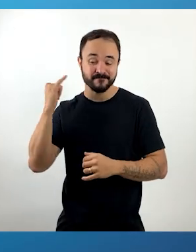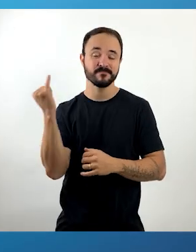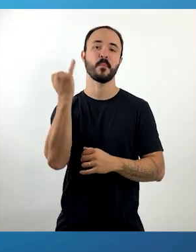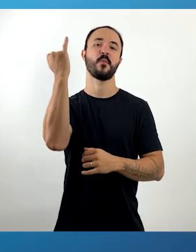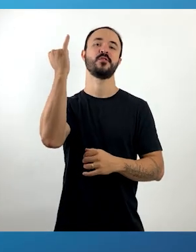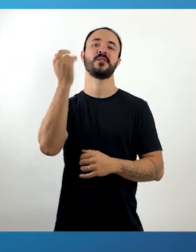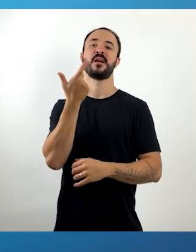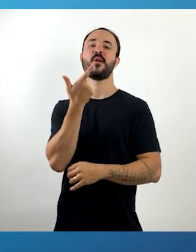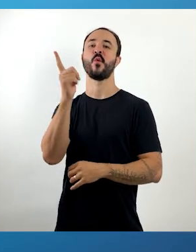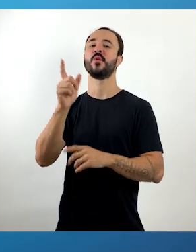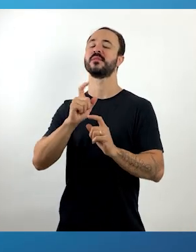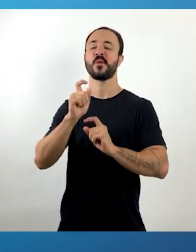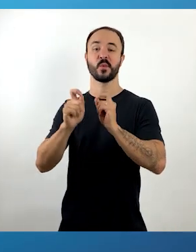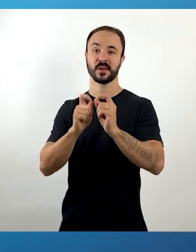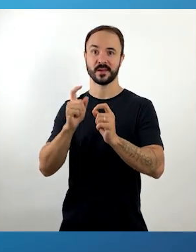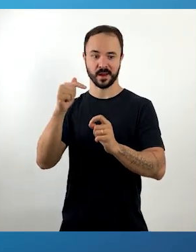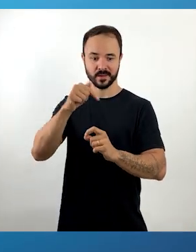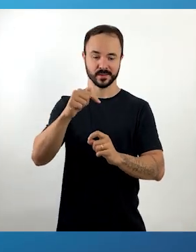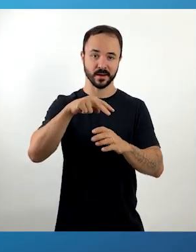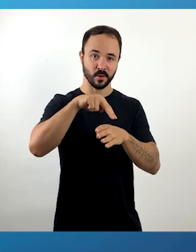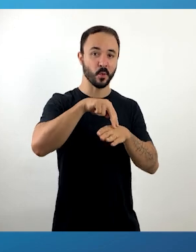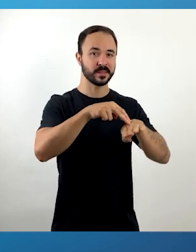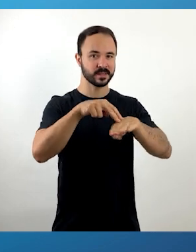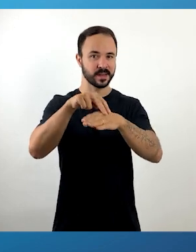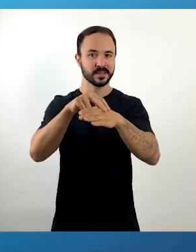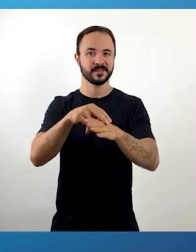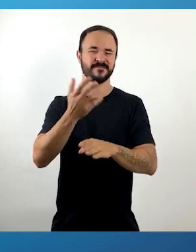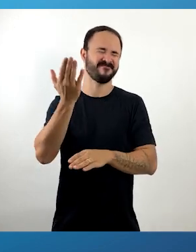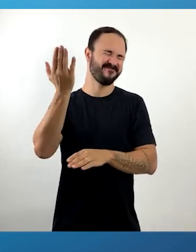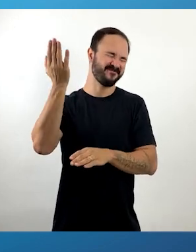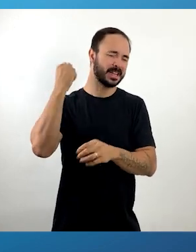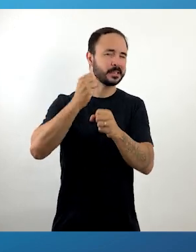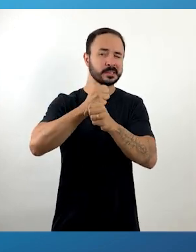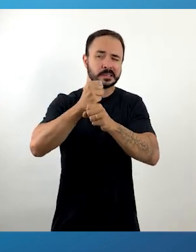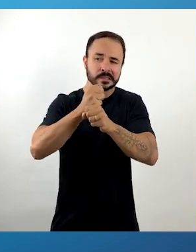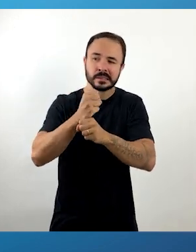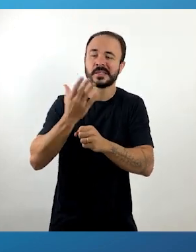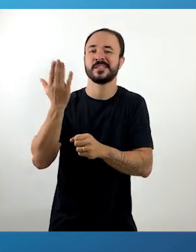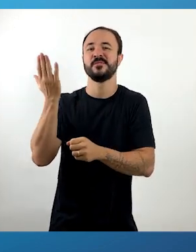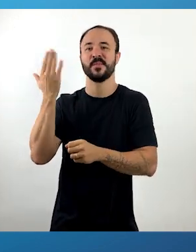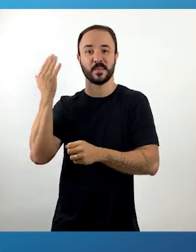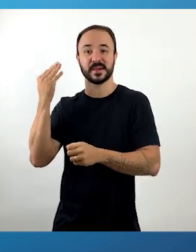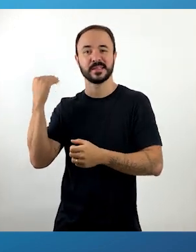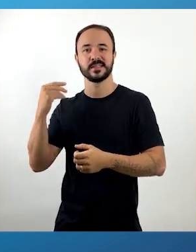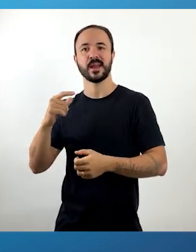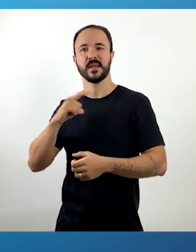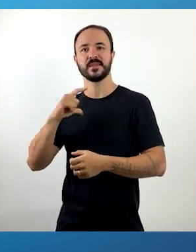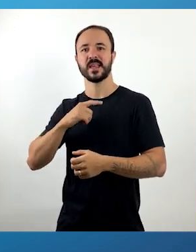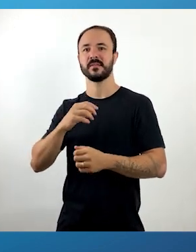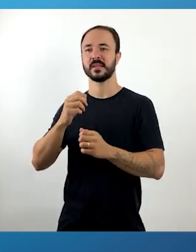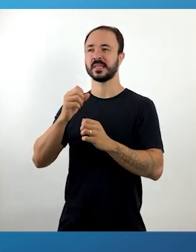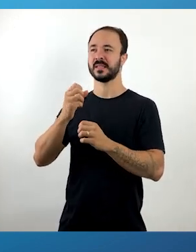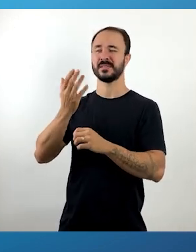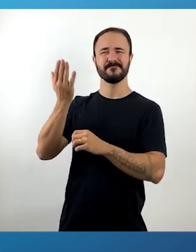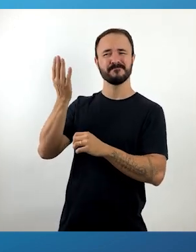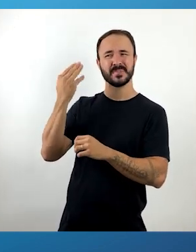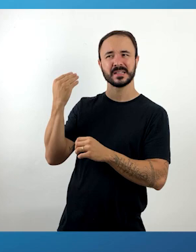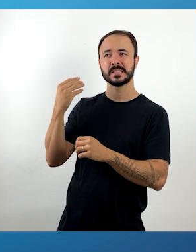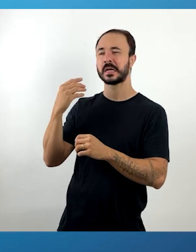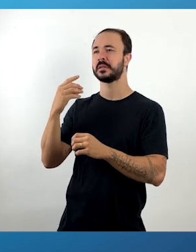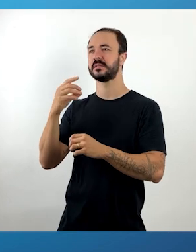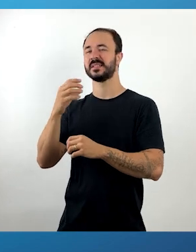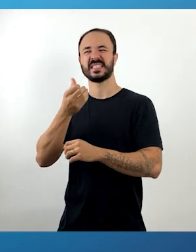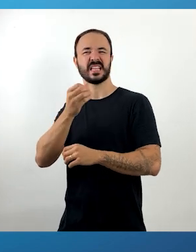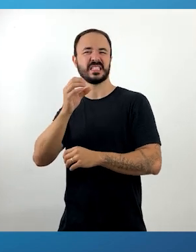importante a respeito do histórico da modalidade né na década de 60 a década seguinte aí a ao início das